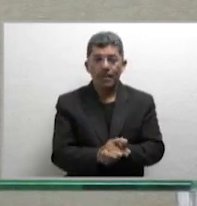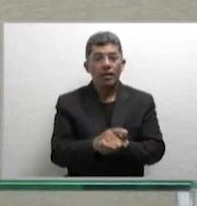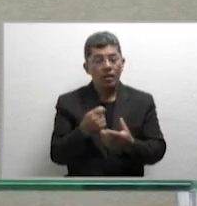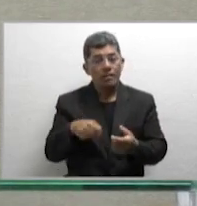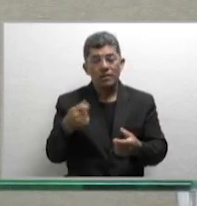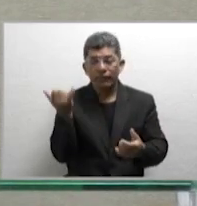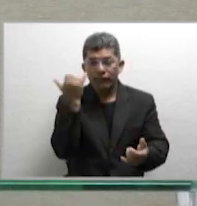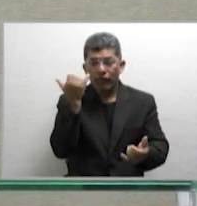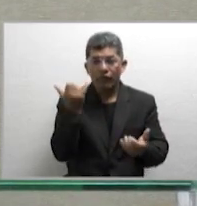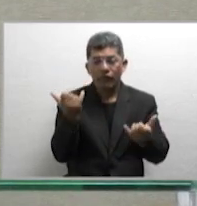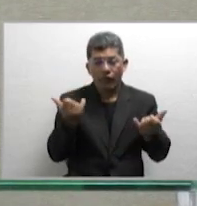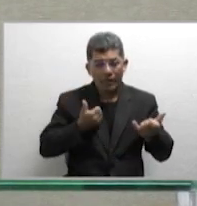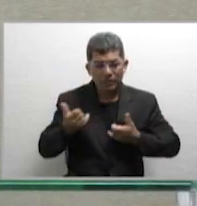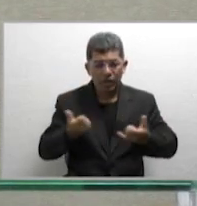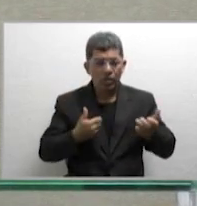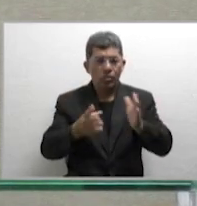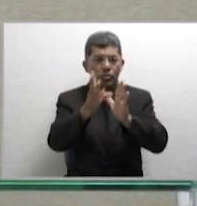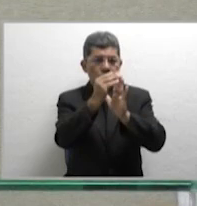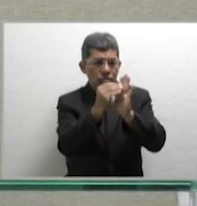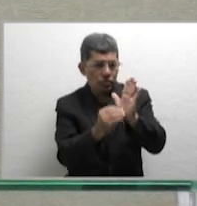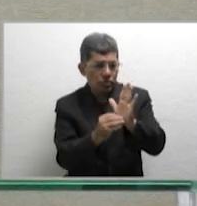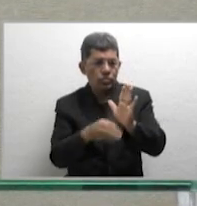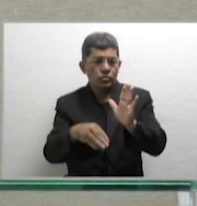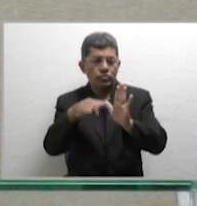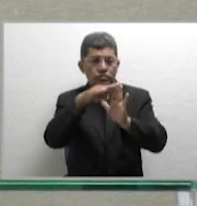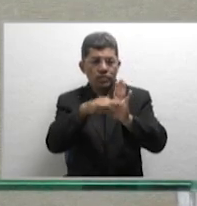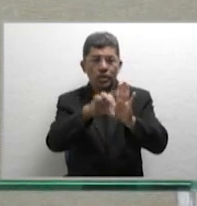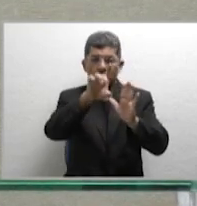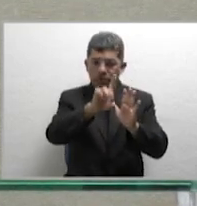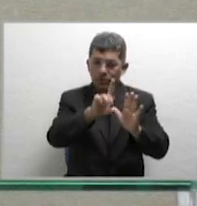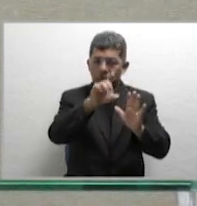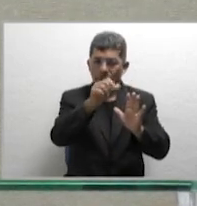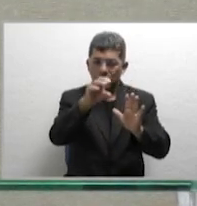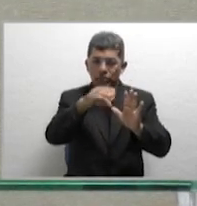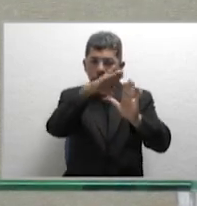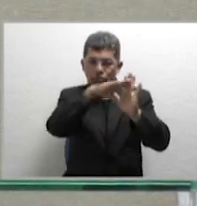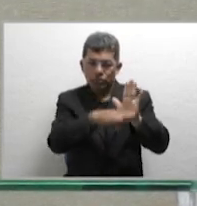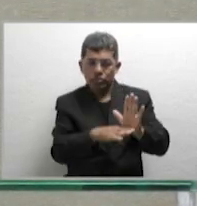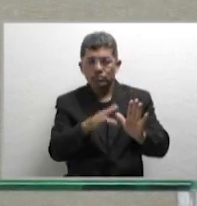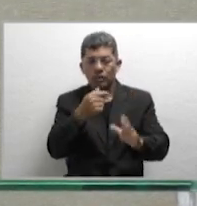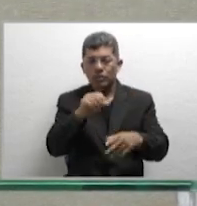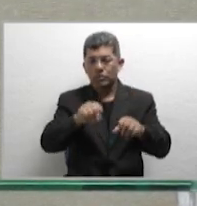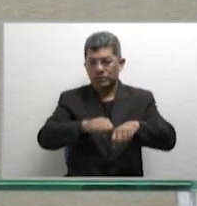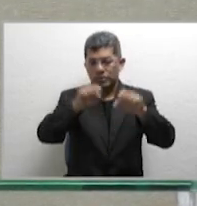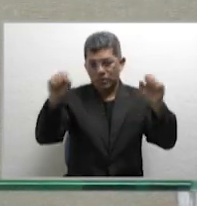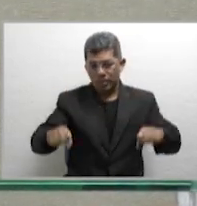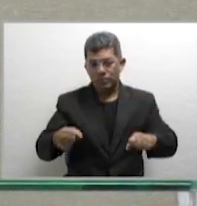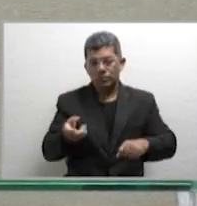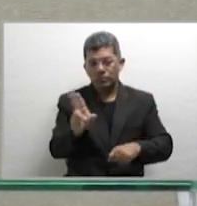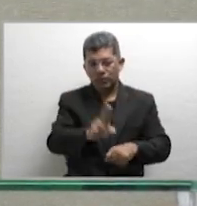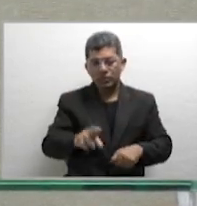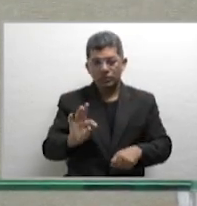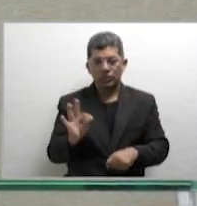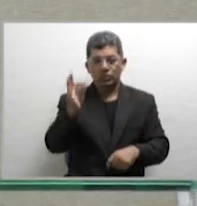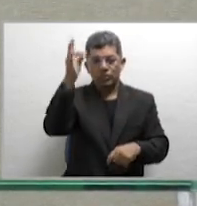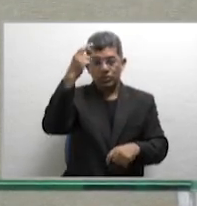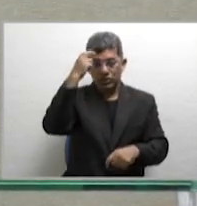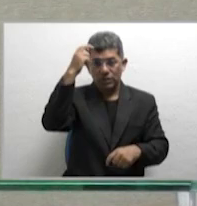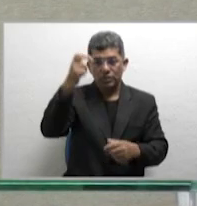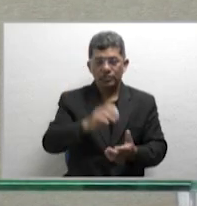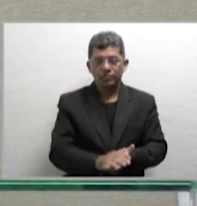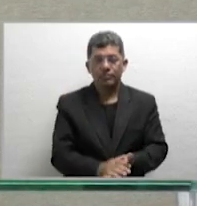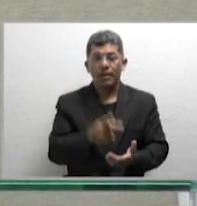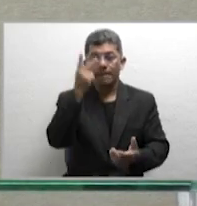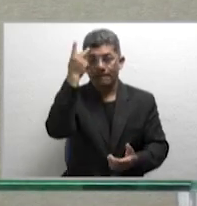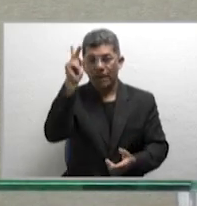ou os dados que estão sendo produzidos pelos sistemas diversos tecnológicos e de inteligência